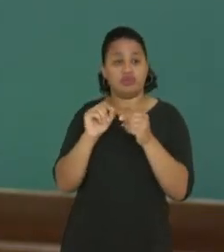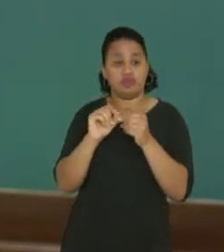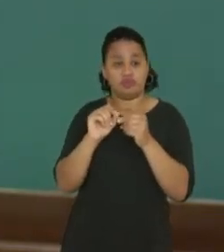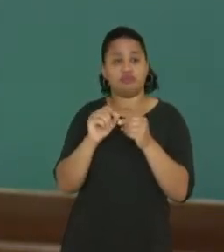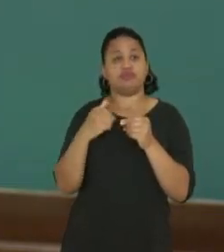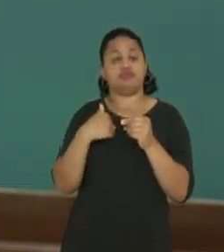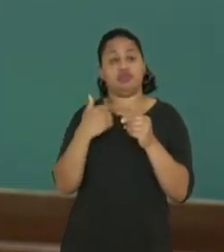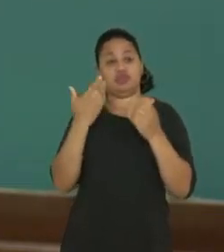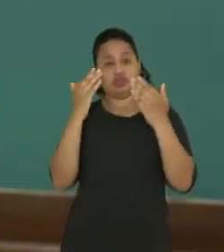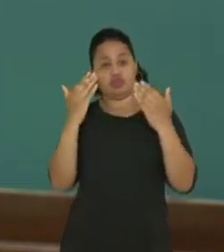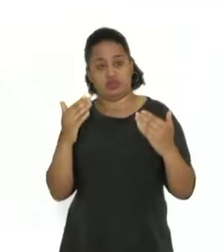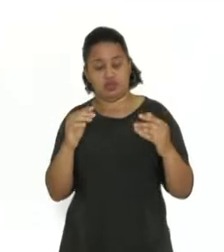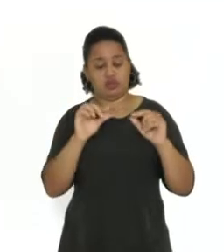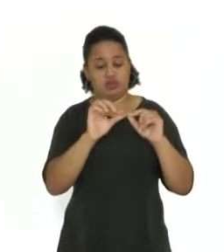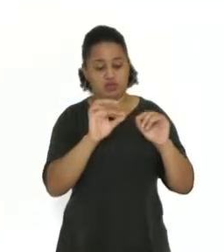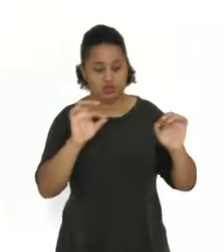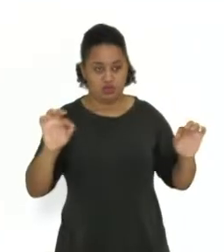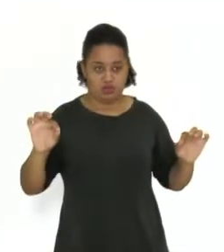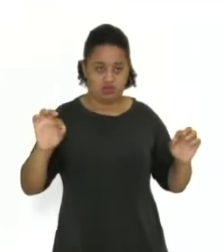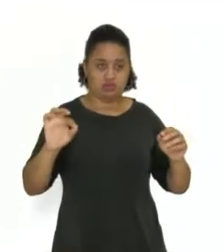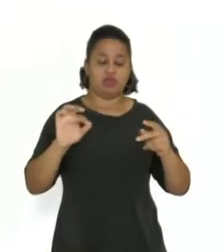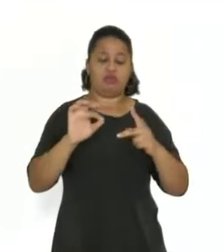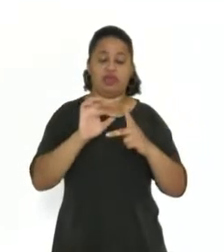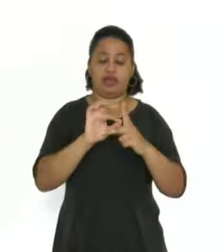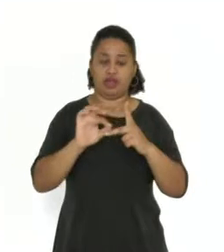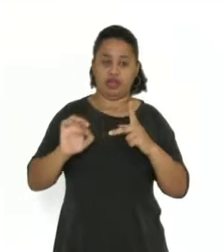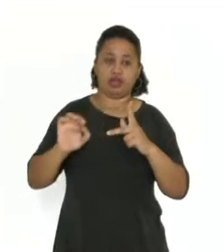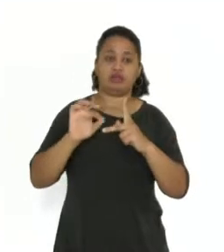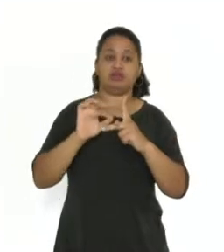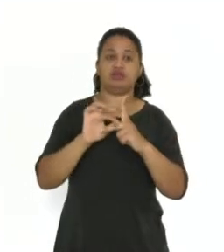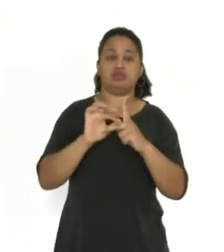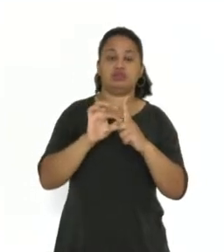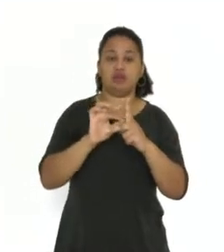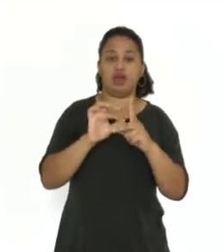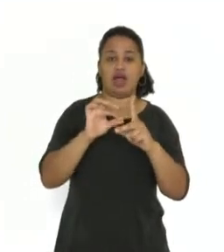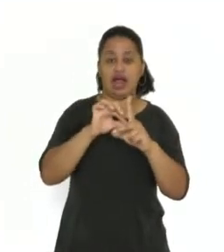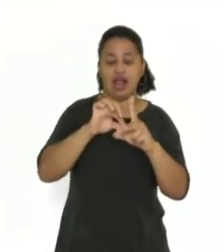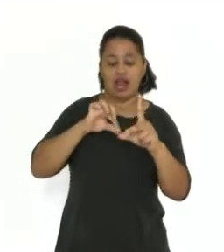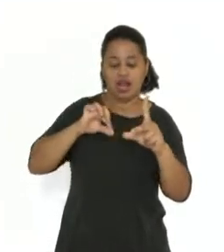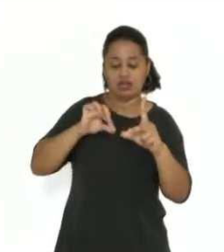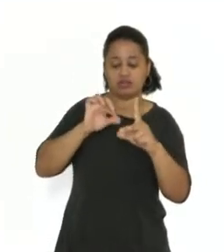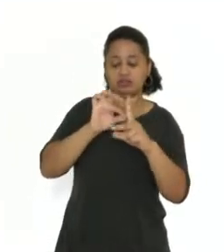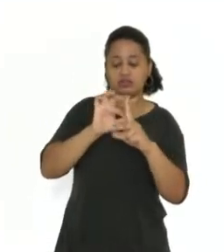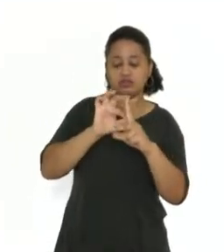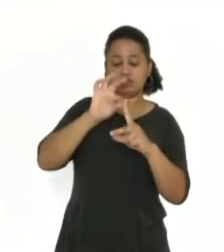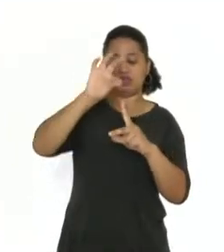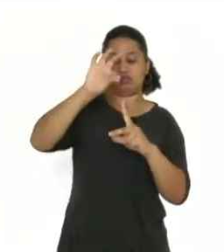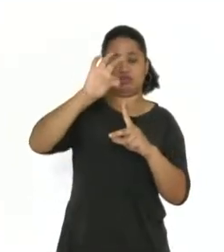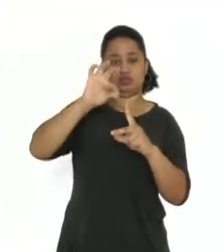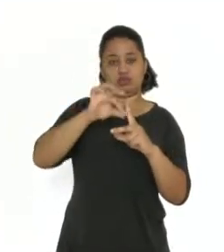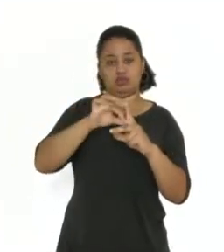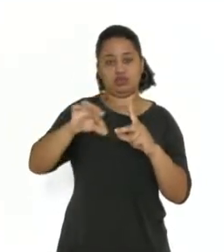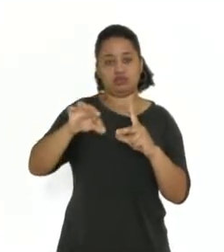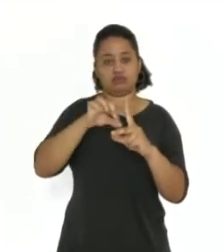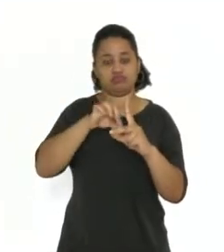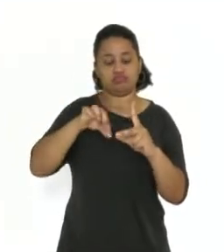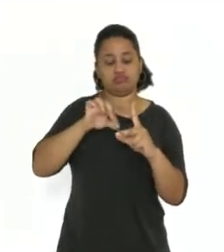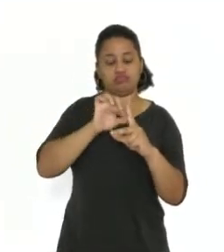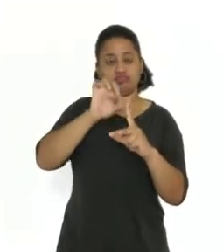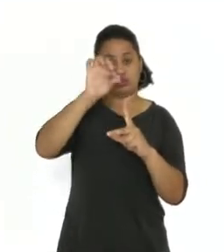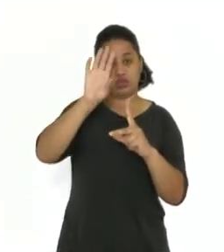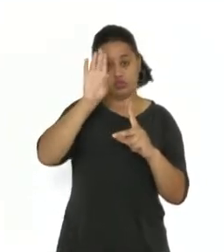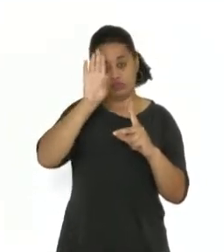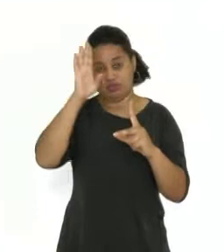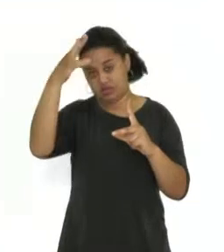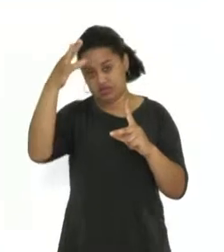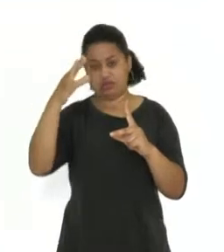a gente analisa o comprimento, a gente analisa a largura e a gente analisa a altura. São esses três pontos